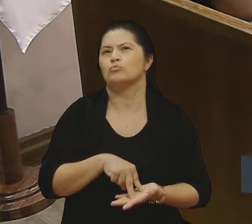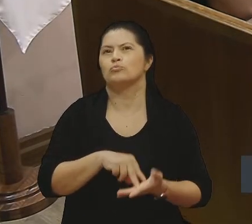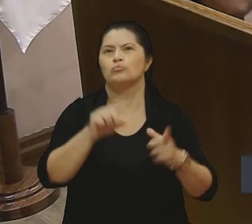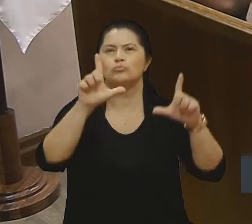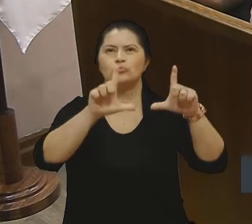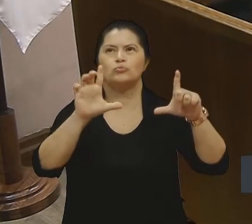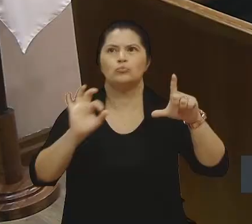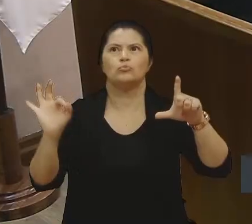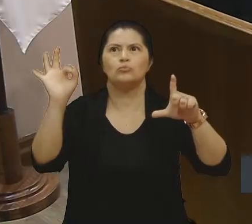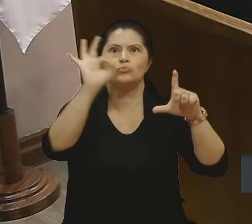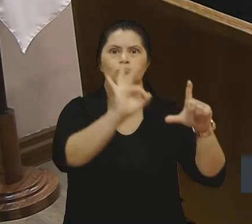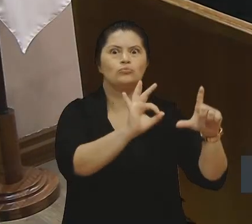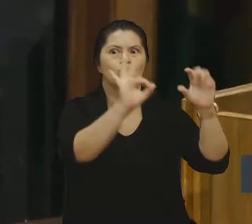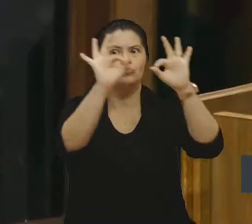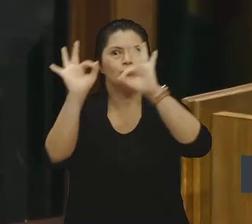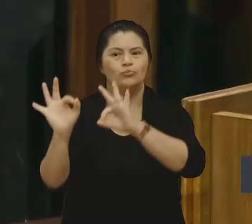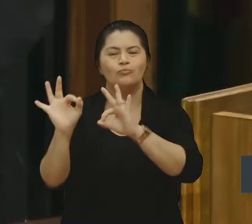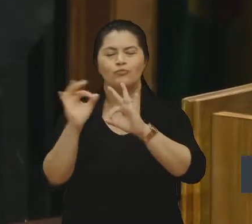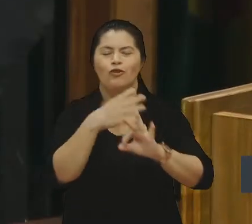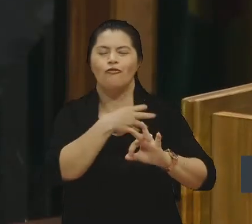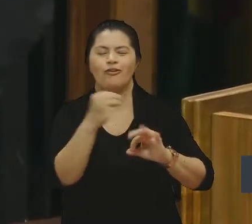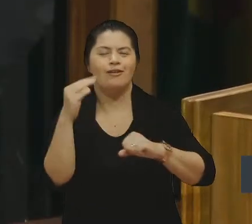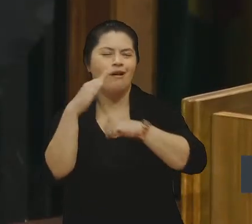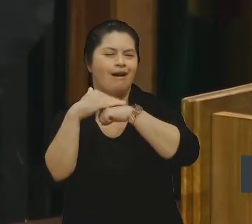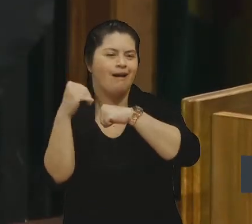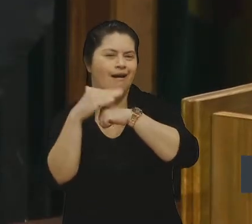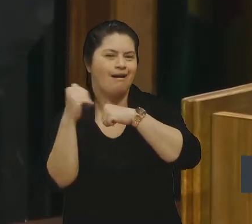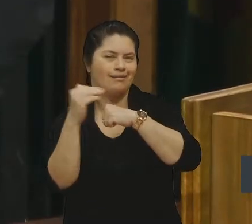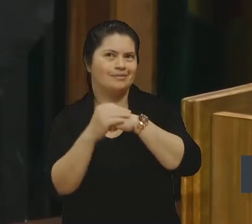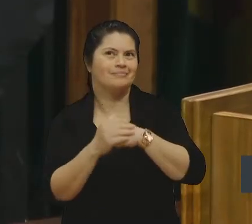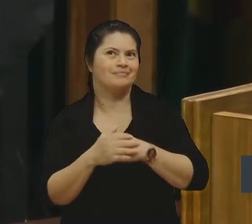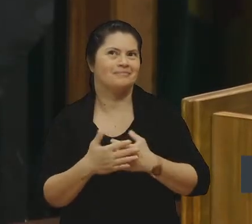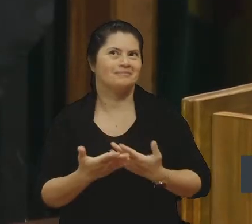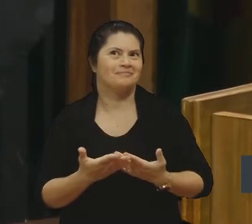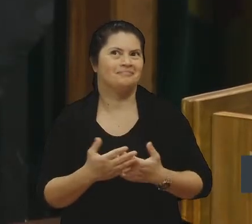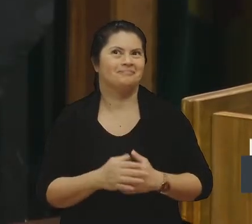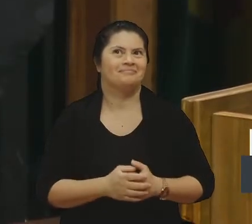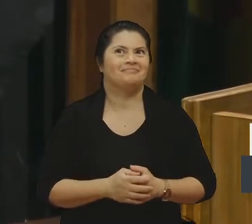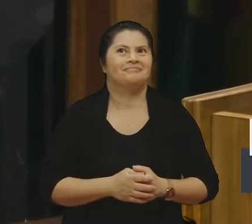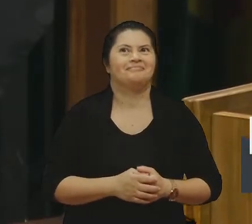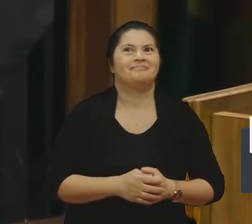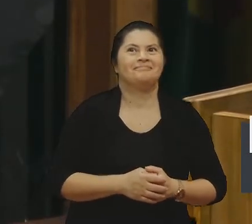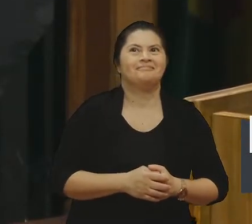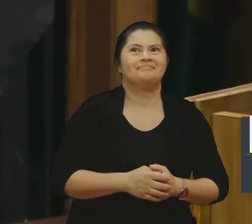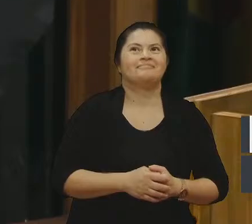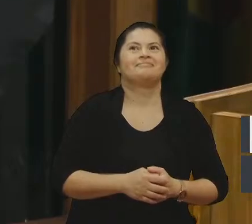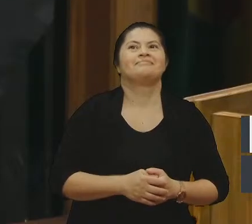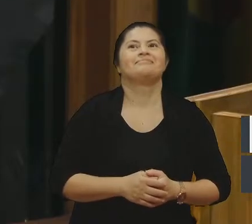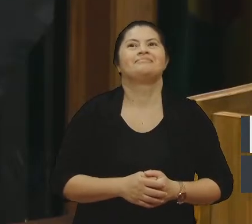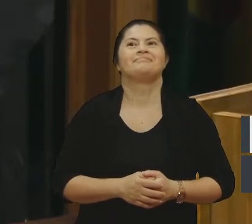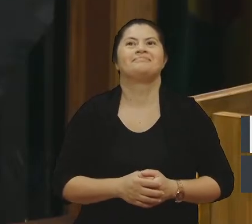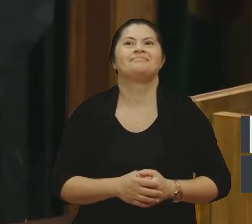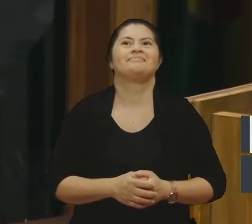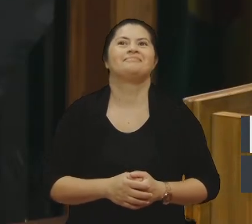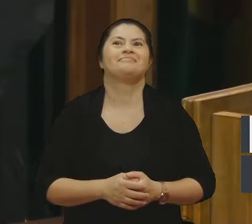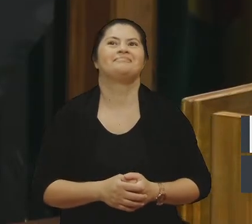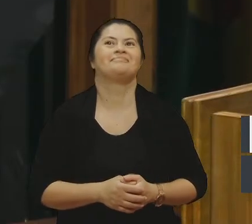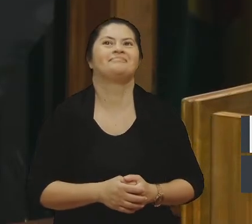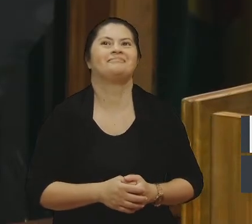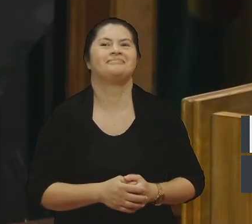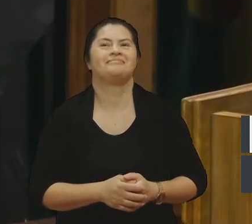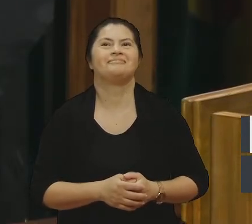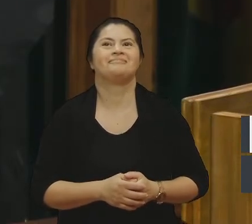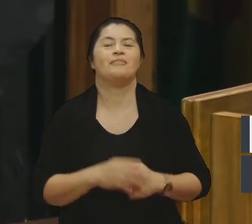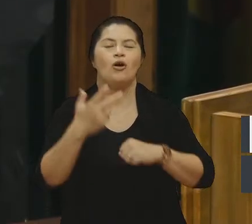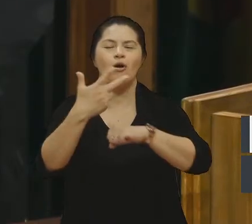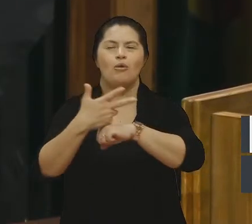começo falando que eu sou um filho amado, né? Então, eu tenho uma tela de retorno aqui. Vou olhar para cá. Se eu olhar para cá, não é porque eu estou fugindo de vocês, é porque minha